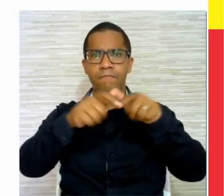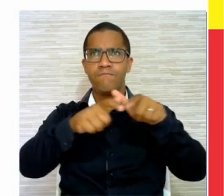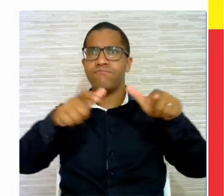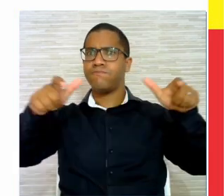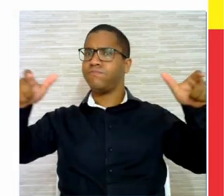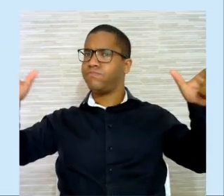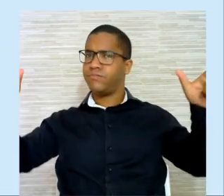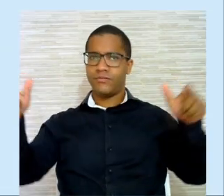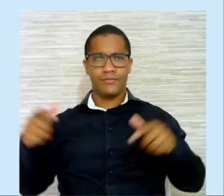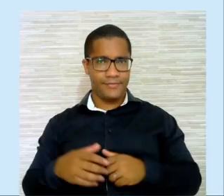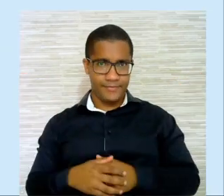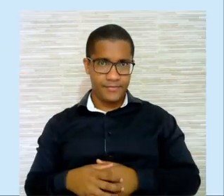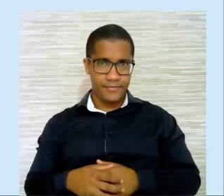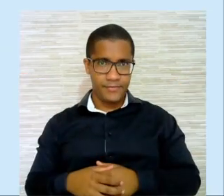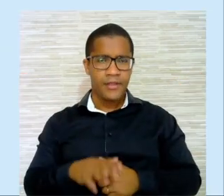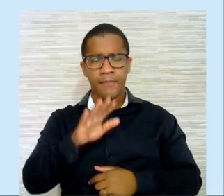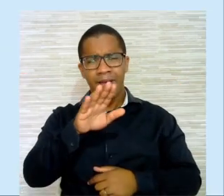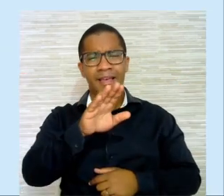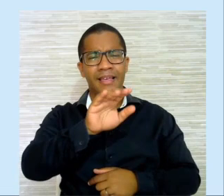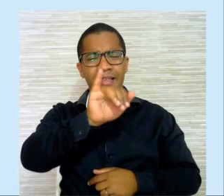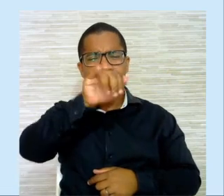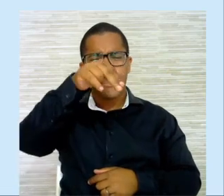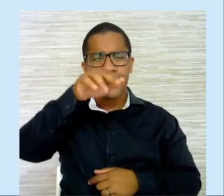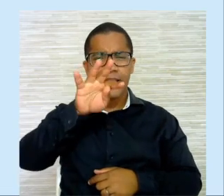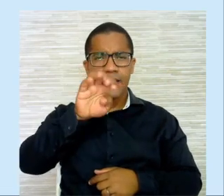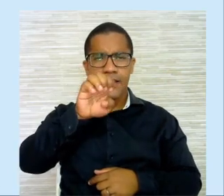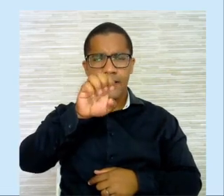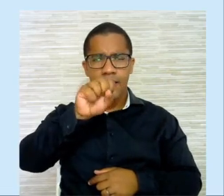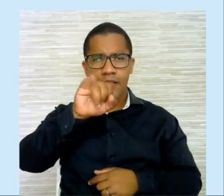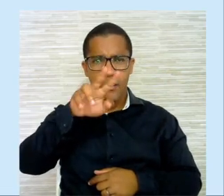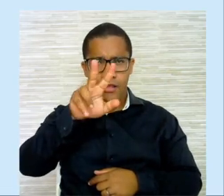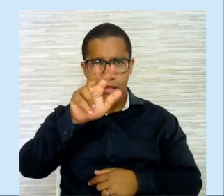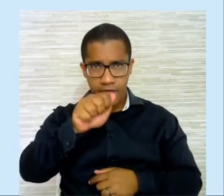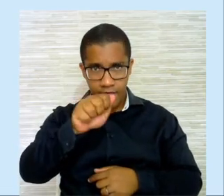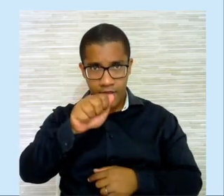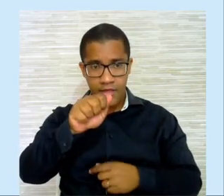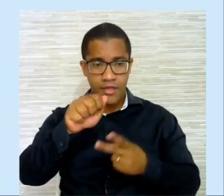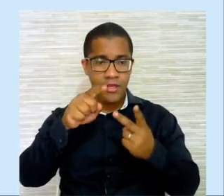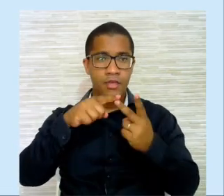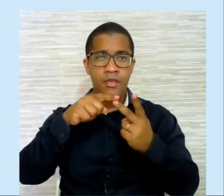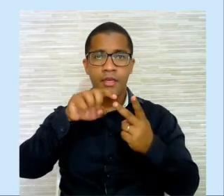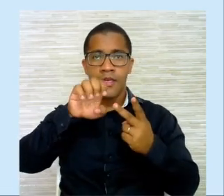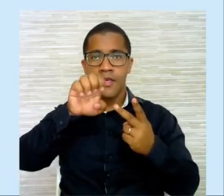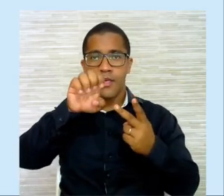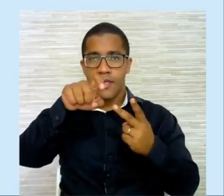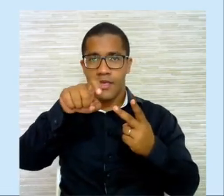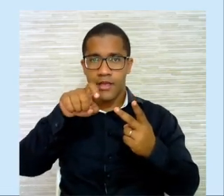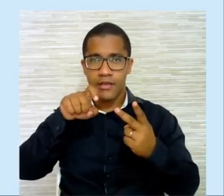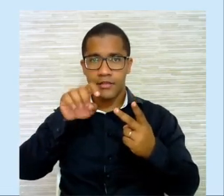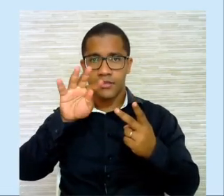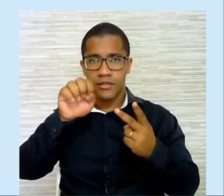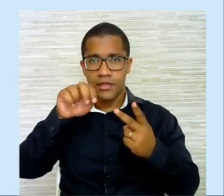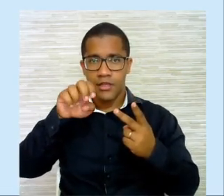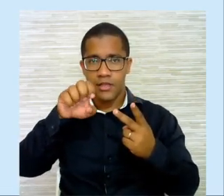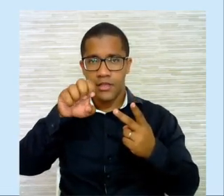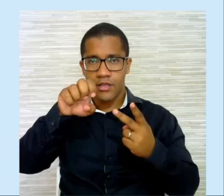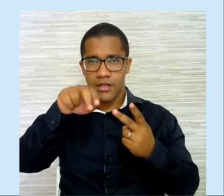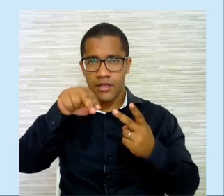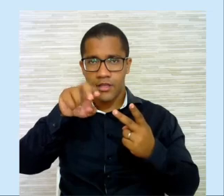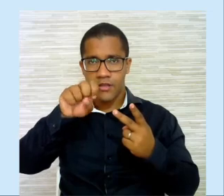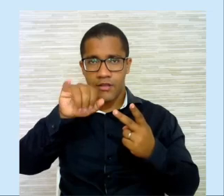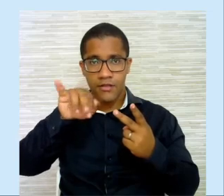terra. Gente, a questão de intensiva e extensiva está totalmente ligado à terra. Tá? Então,